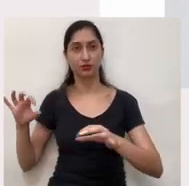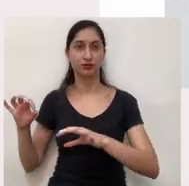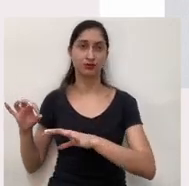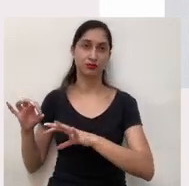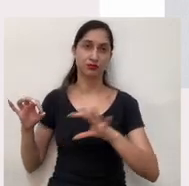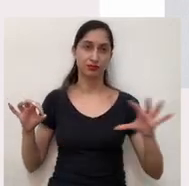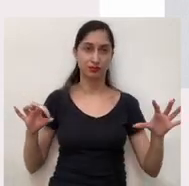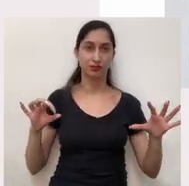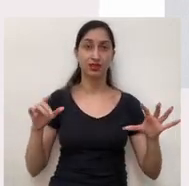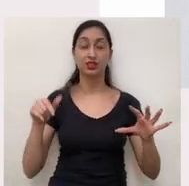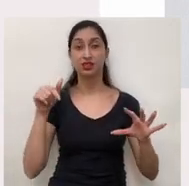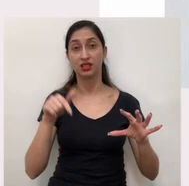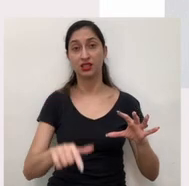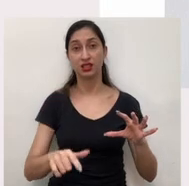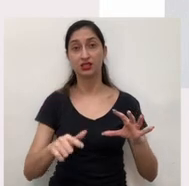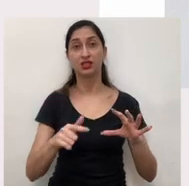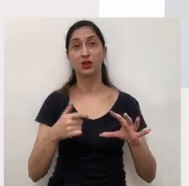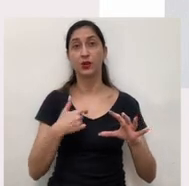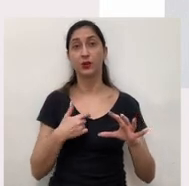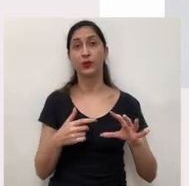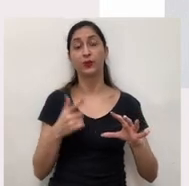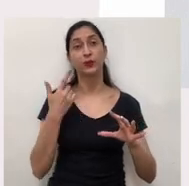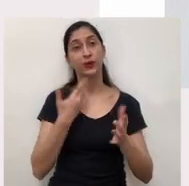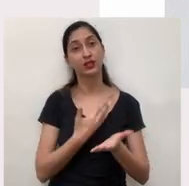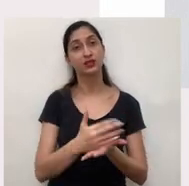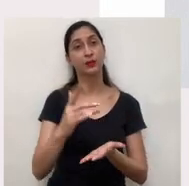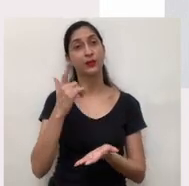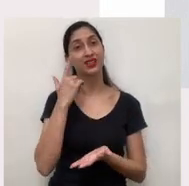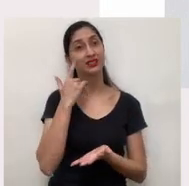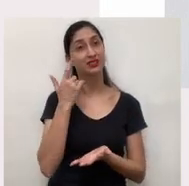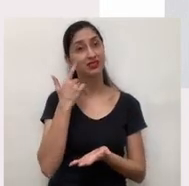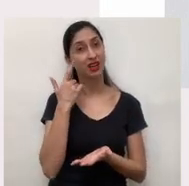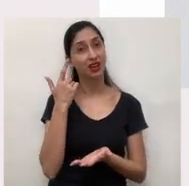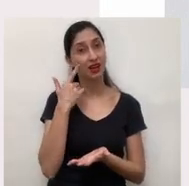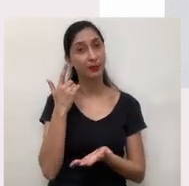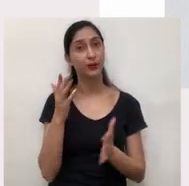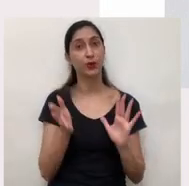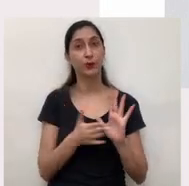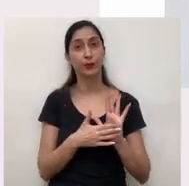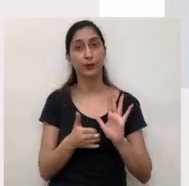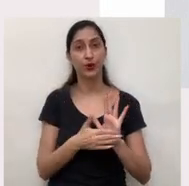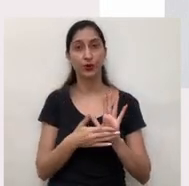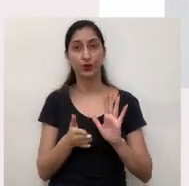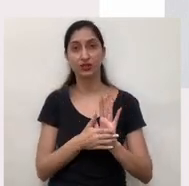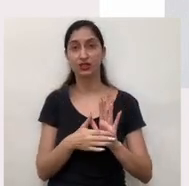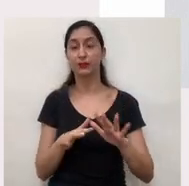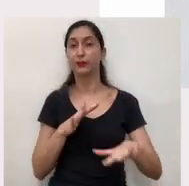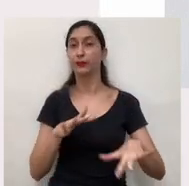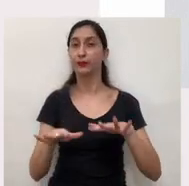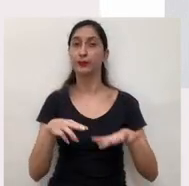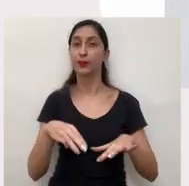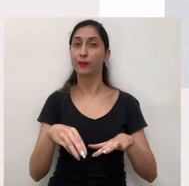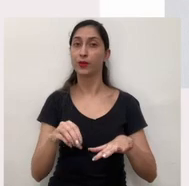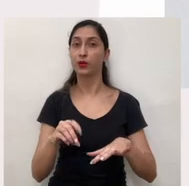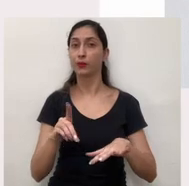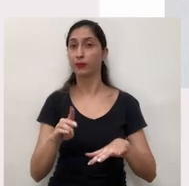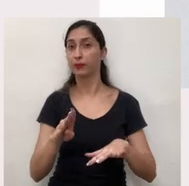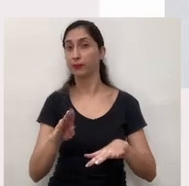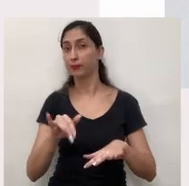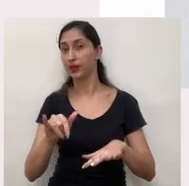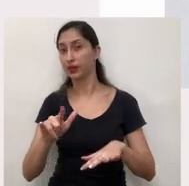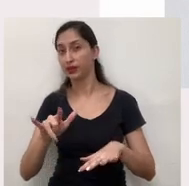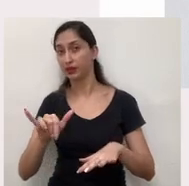né, foi que eu comecei a pensar nessa ideia de mobilidade na própria composição também, assim,